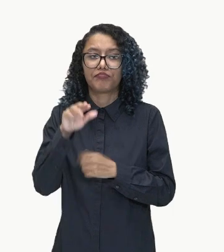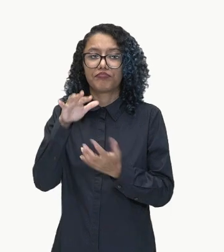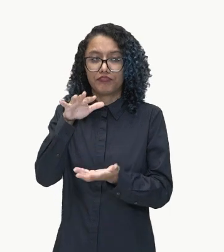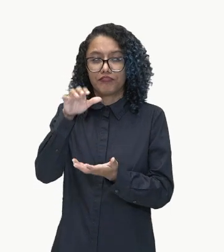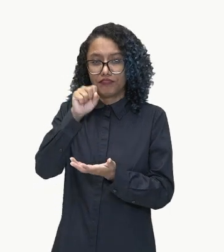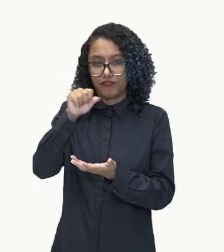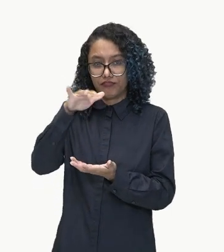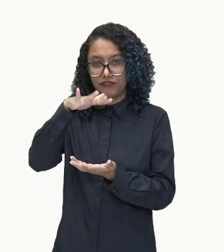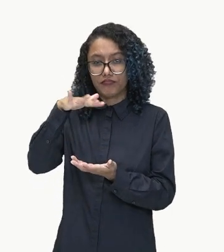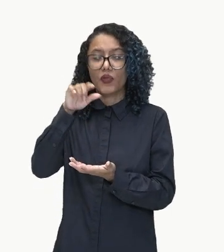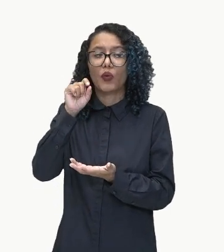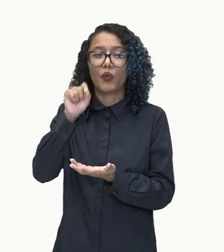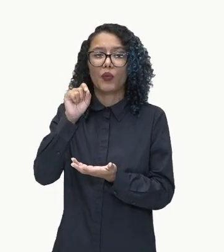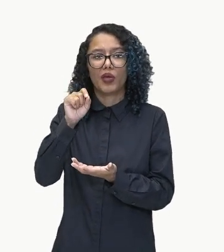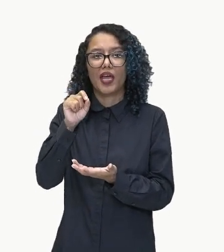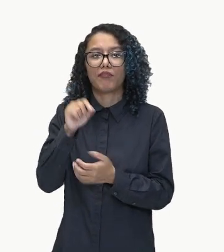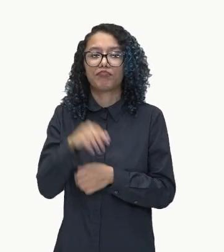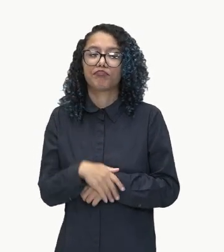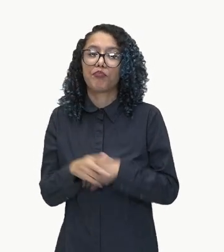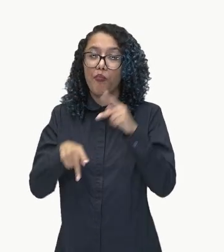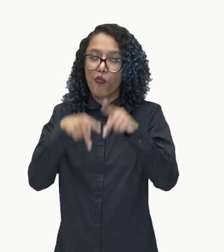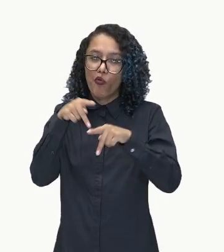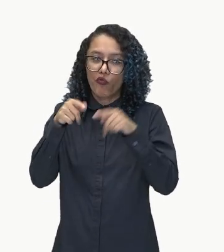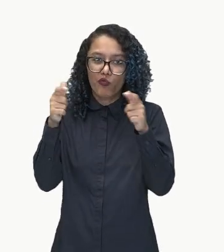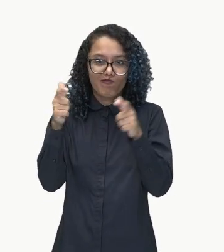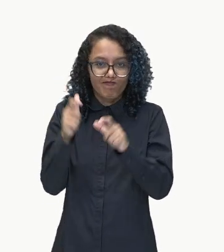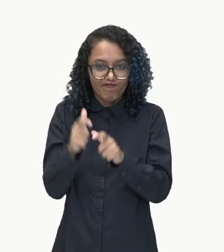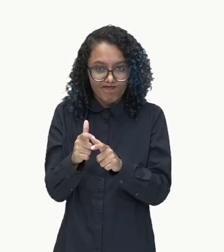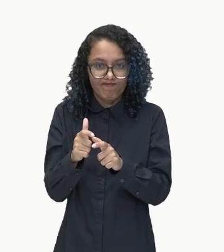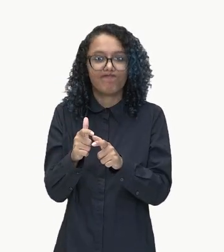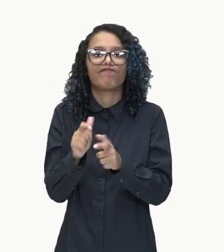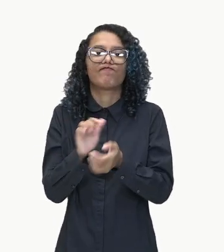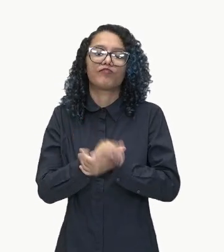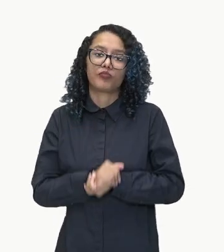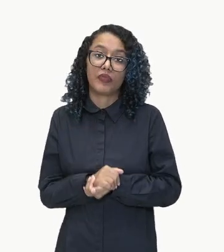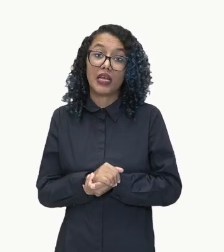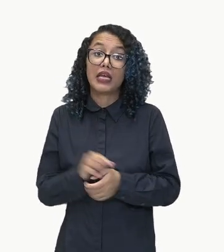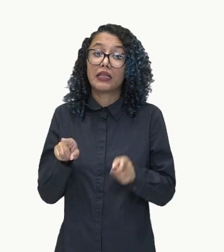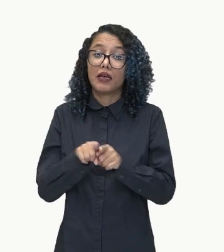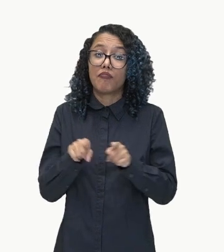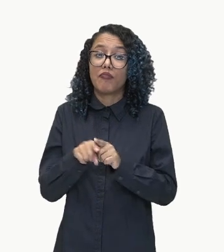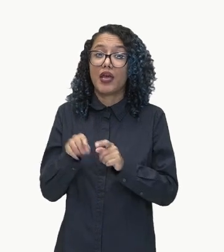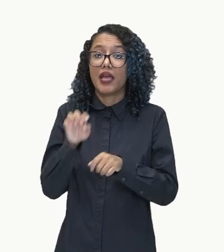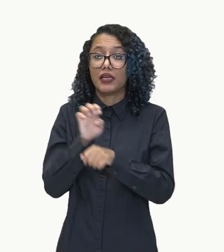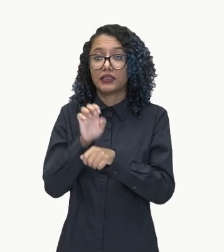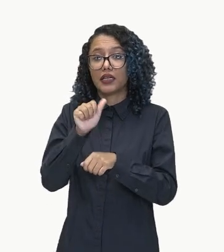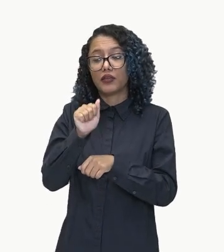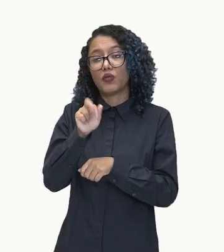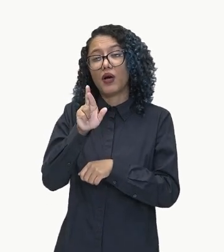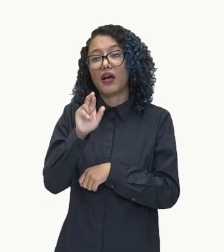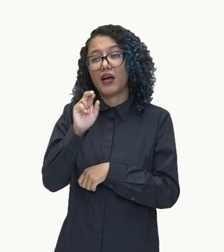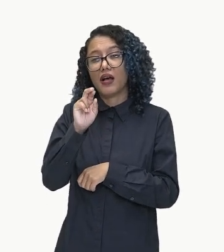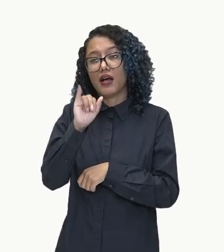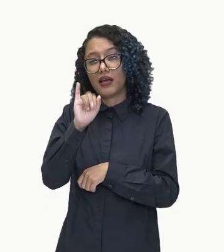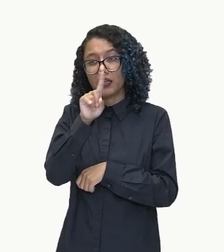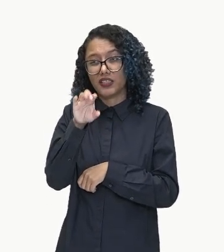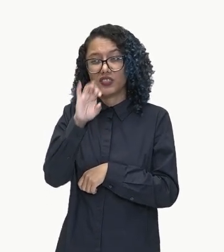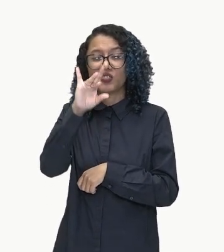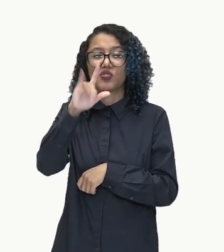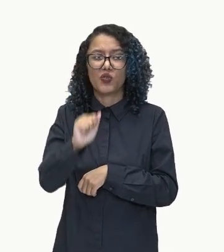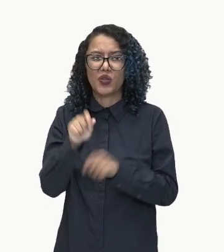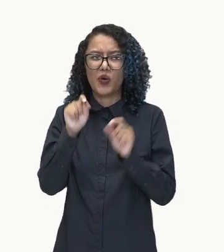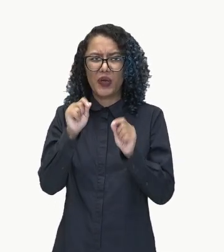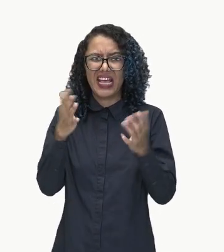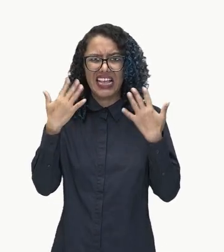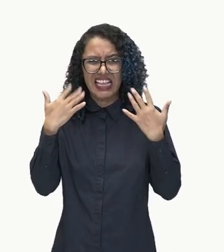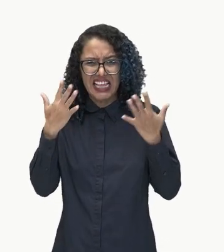essa área seja pouco povoada, tá? A parte do Arizona, que já é uma região quente,